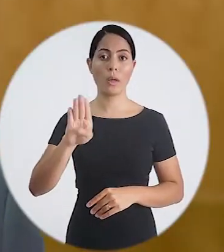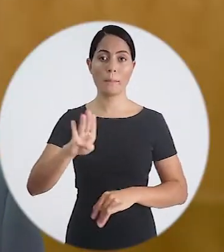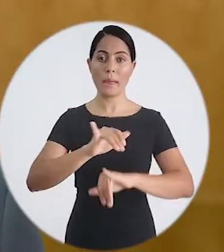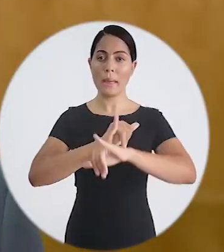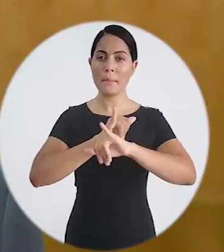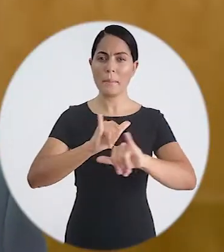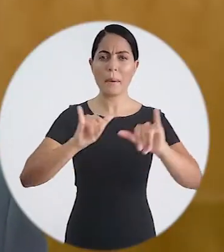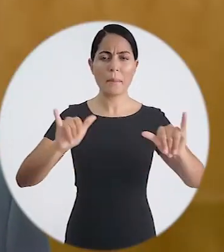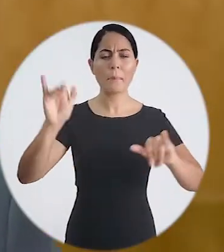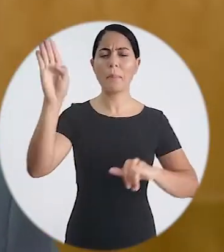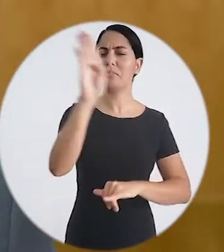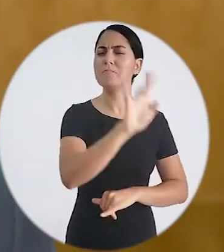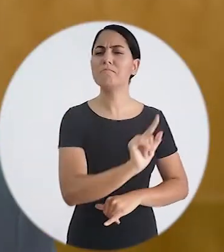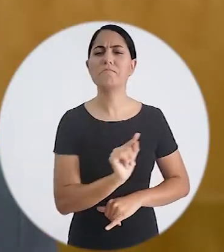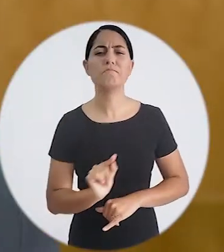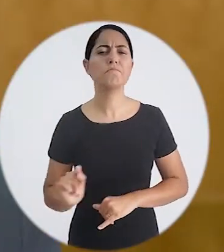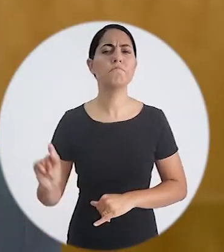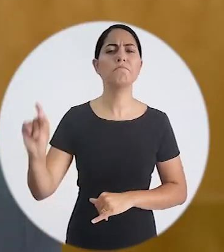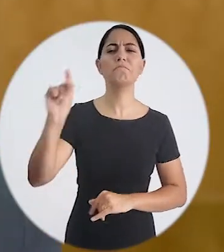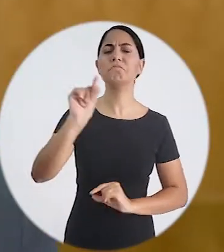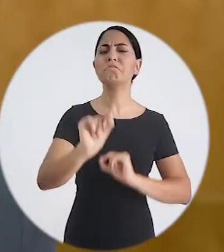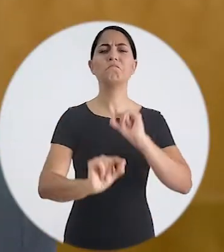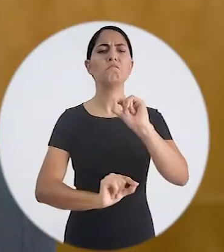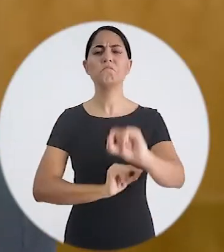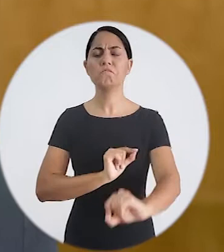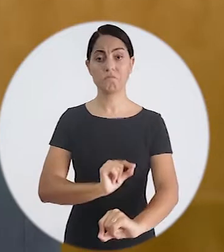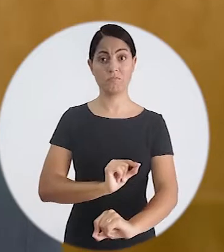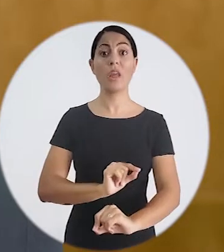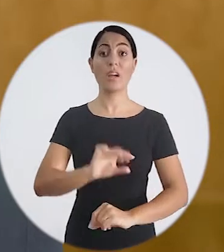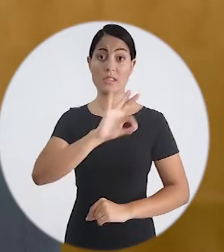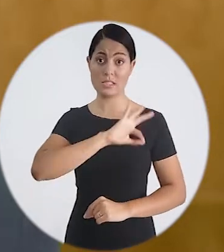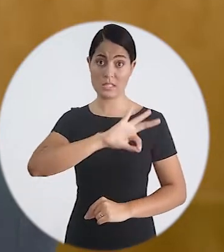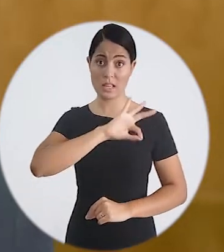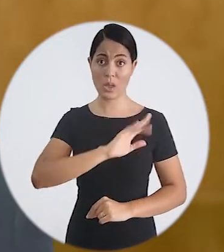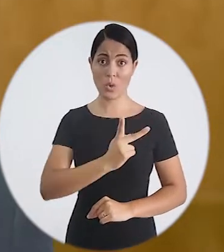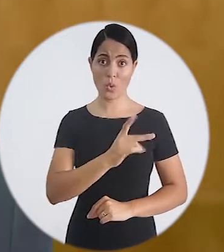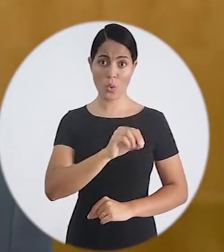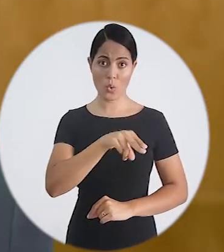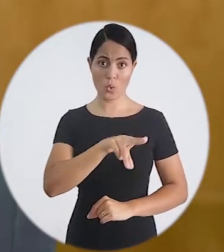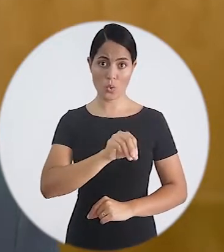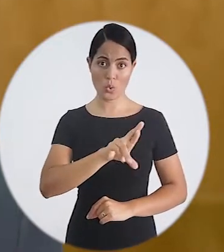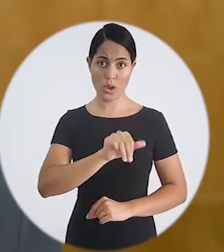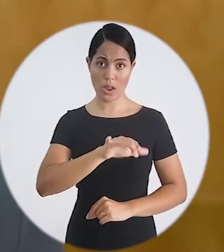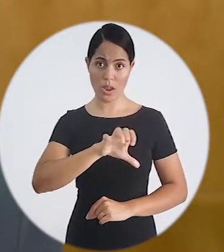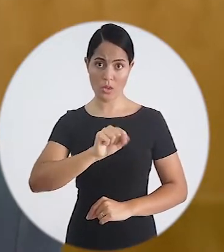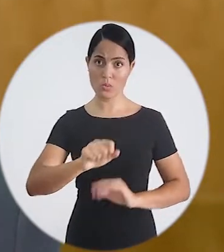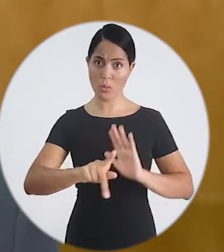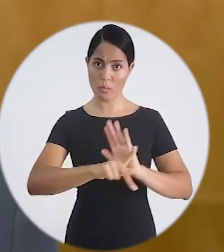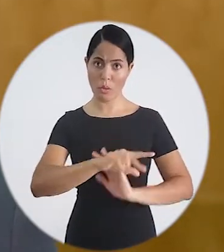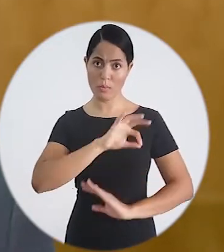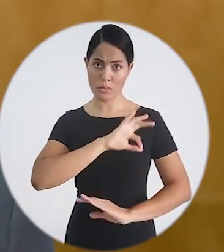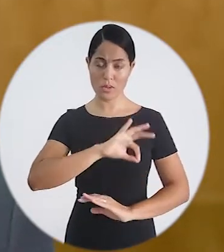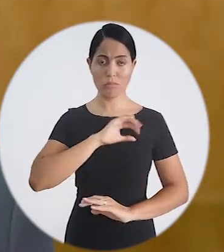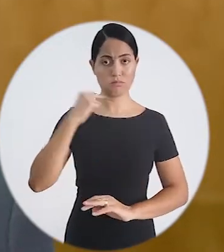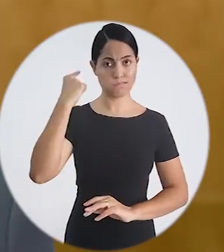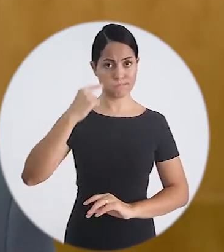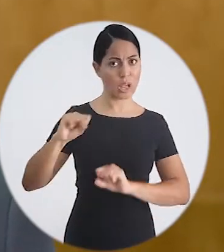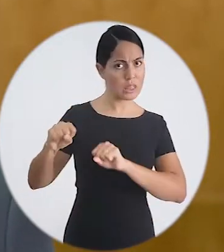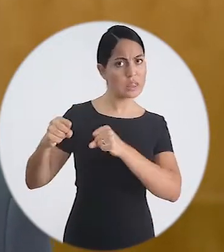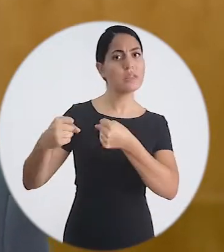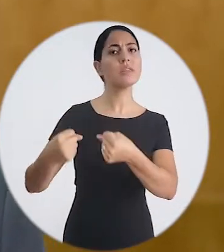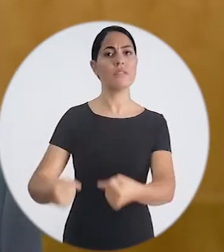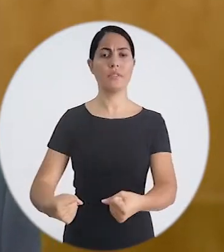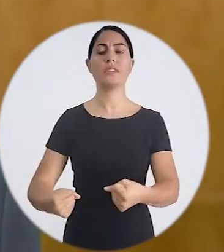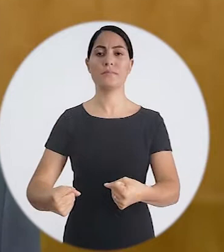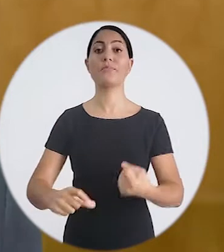A OAB lançou uma campanha em todo o país em defesa da valorização dos honorários advocatícios. A Ordem defende